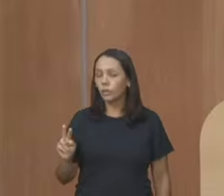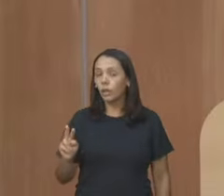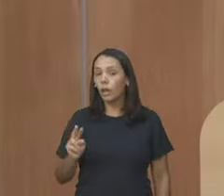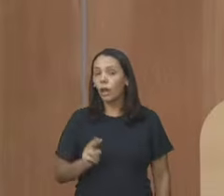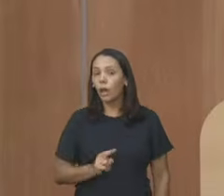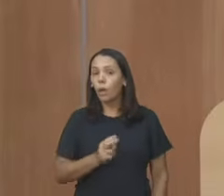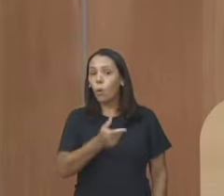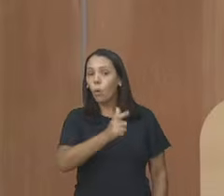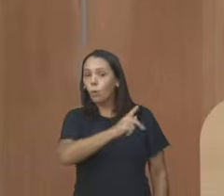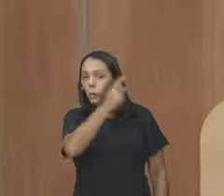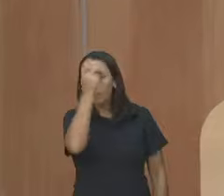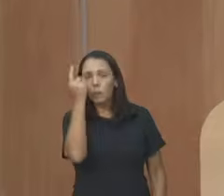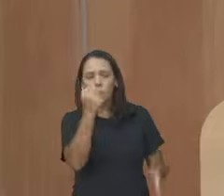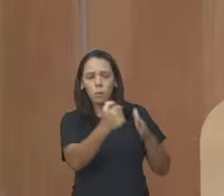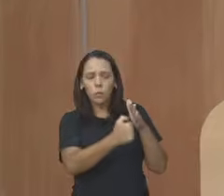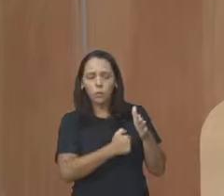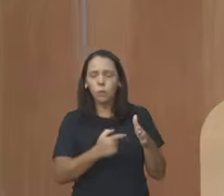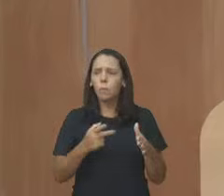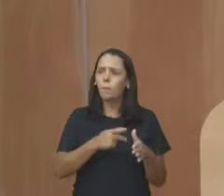tua casa?